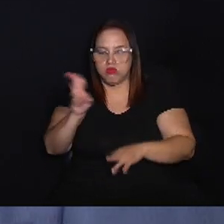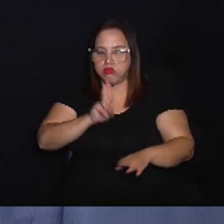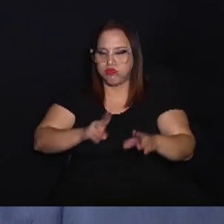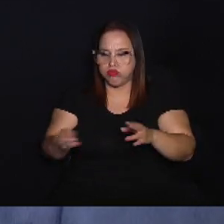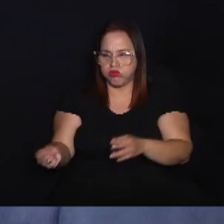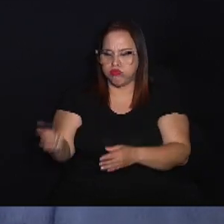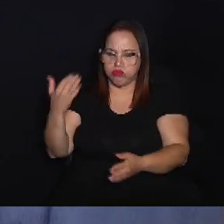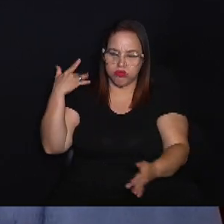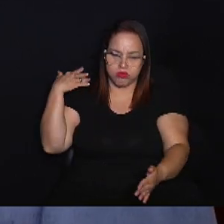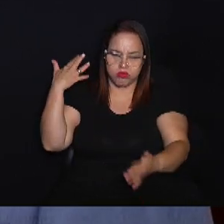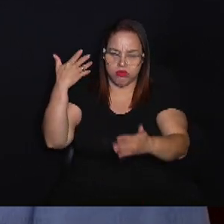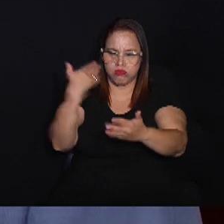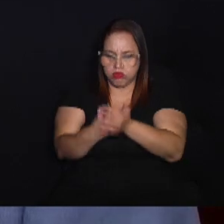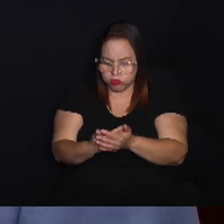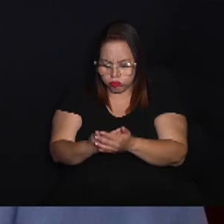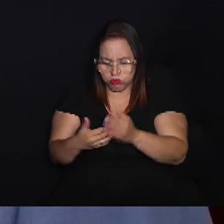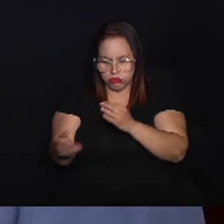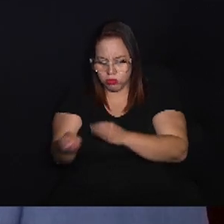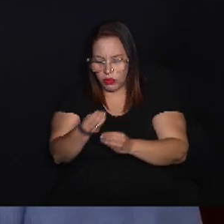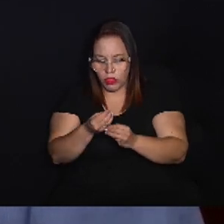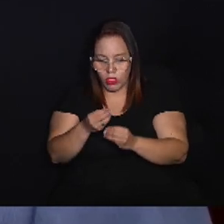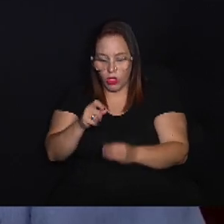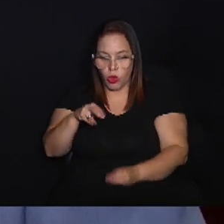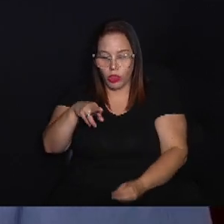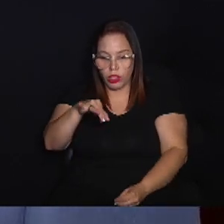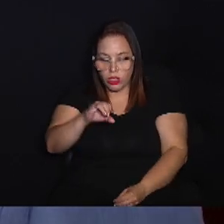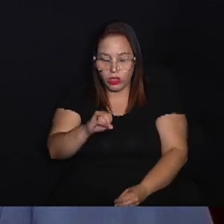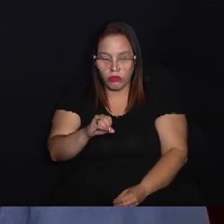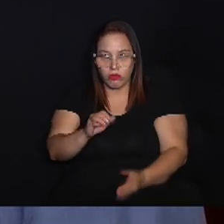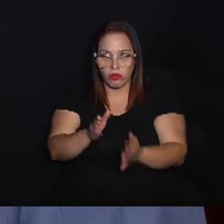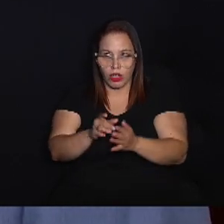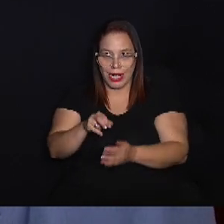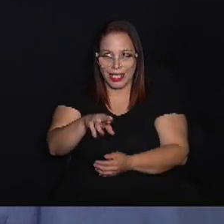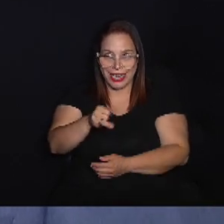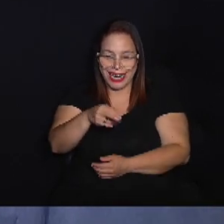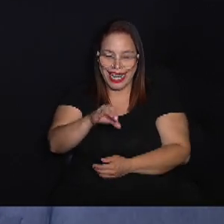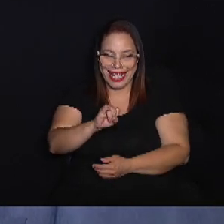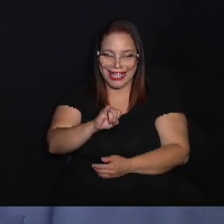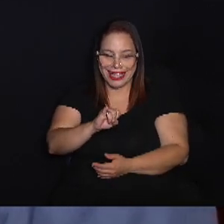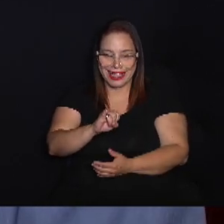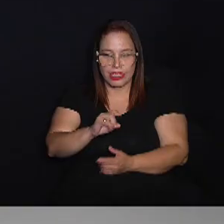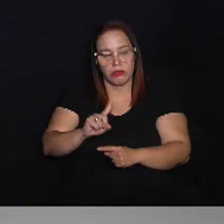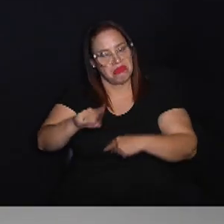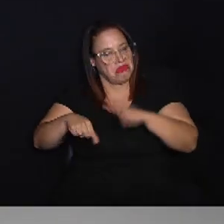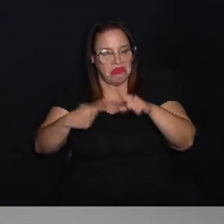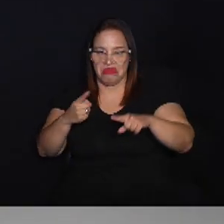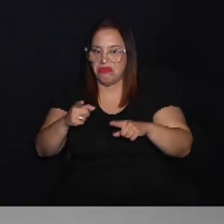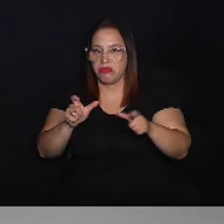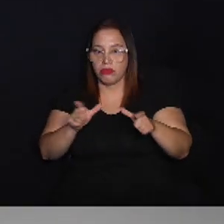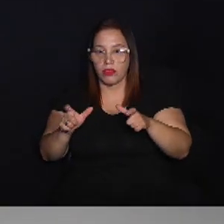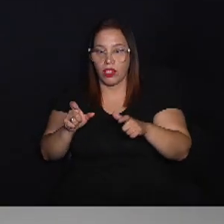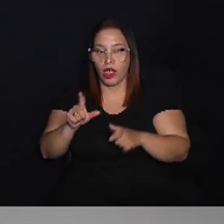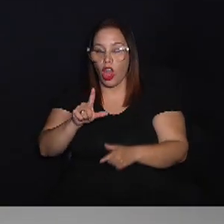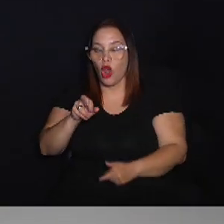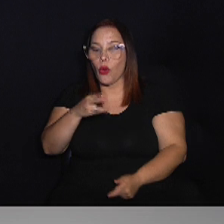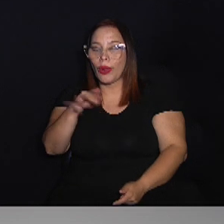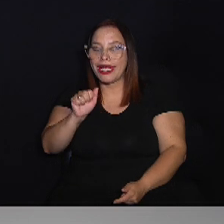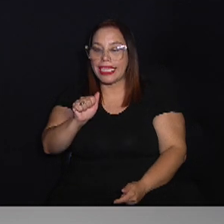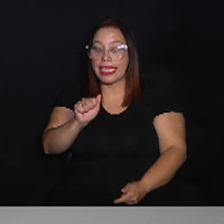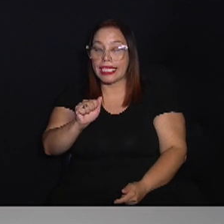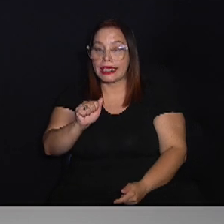época das nossas artes, como Corutini, o Cardarelli, muitas outras pessoas. Nisa de Castro